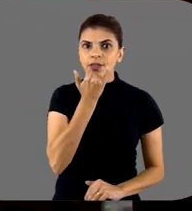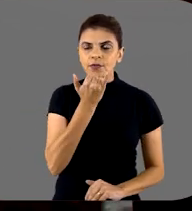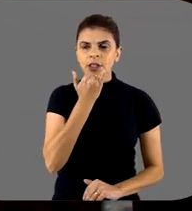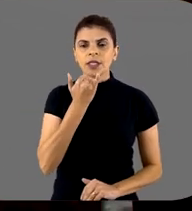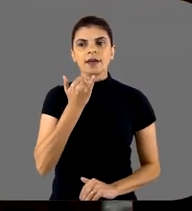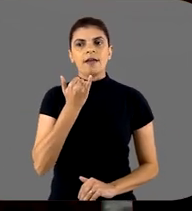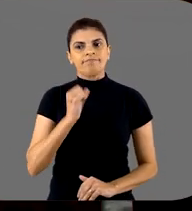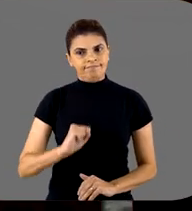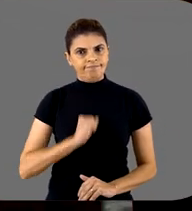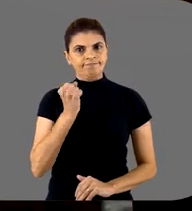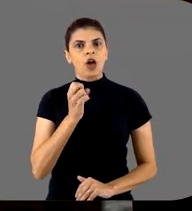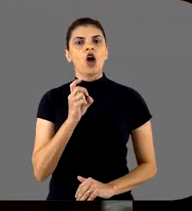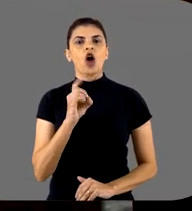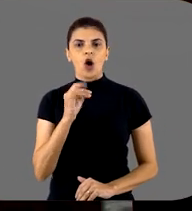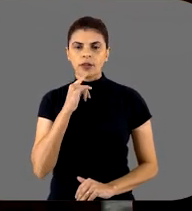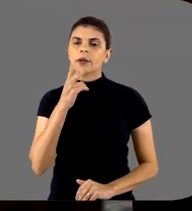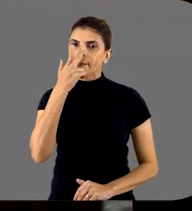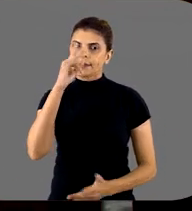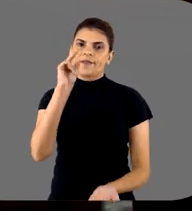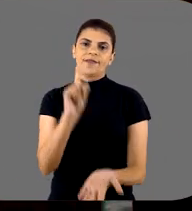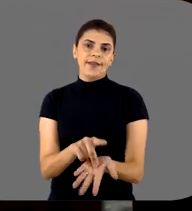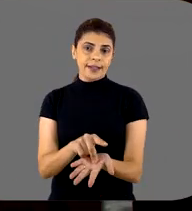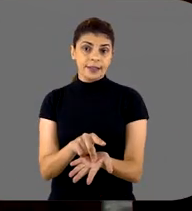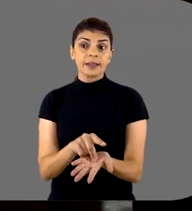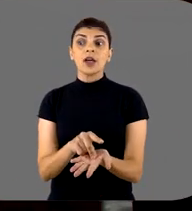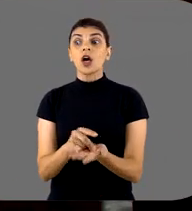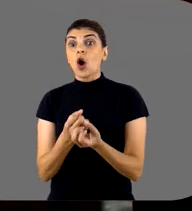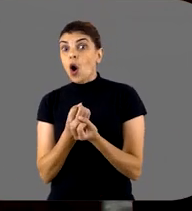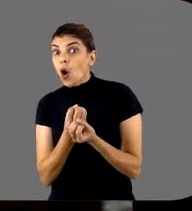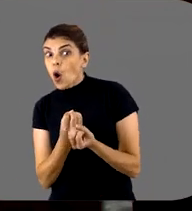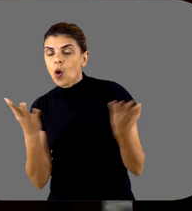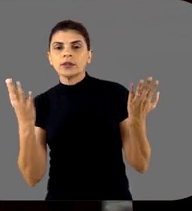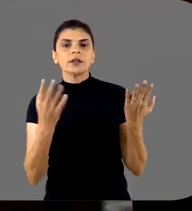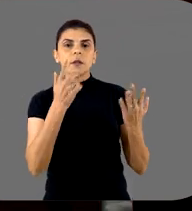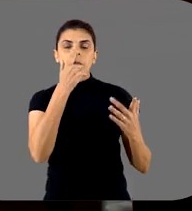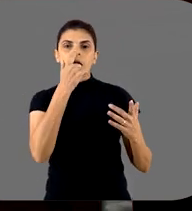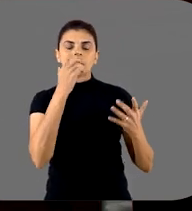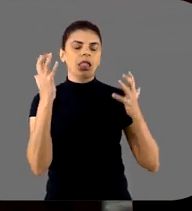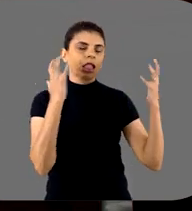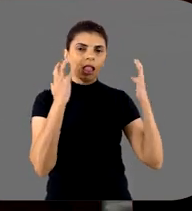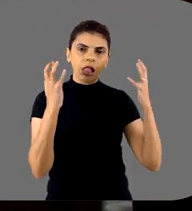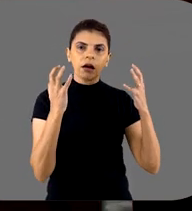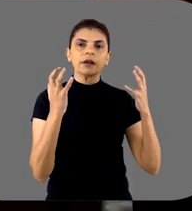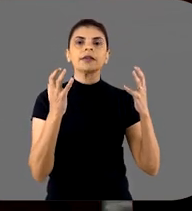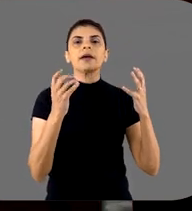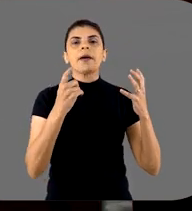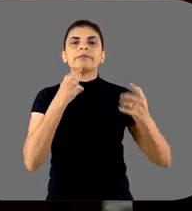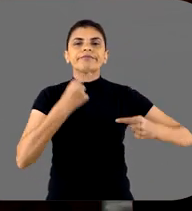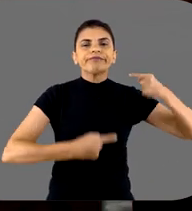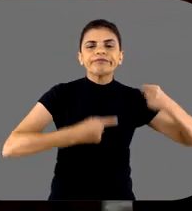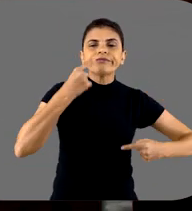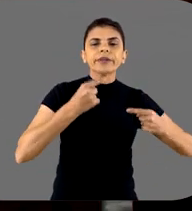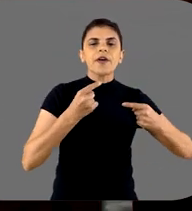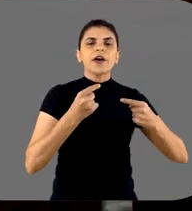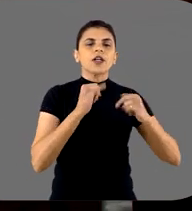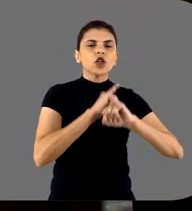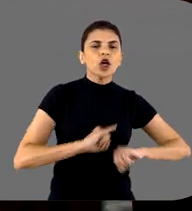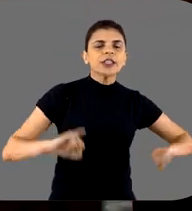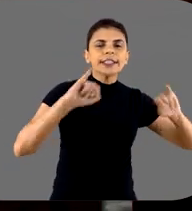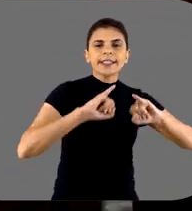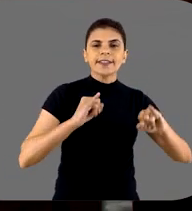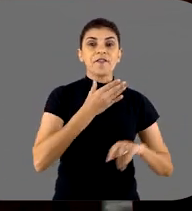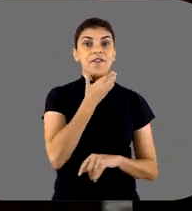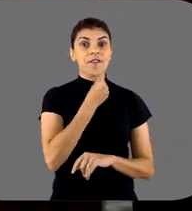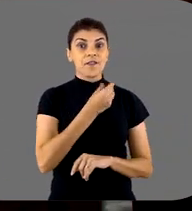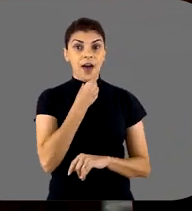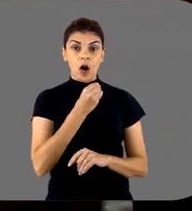justificam nosso ódio, tendemos a considerá-las verdadeiras. E todas aquelas que desmontam, é o chamado debunking das notícias